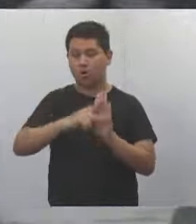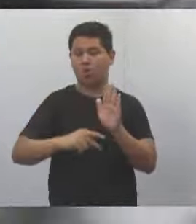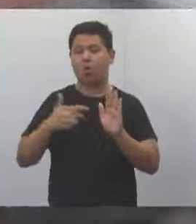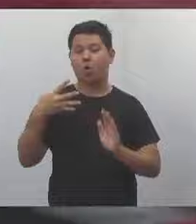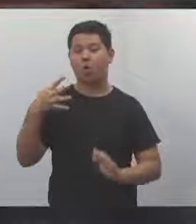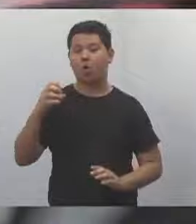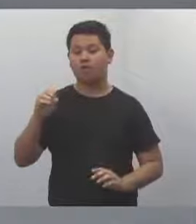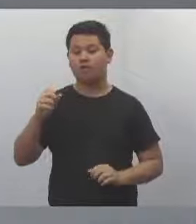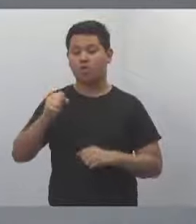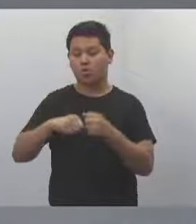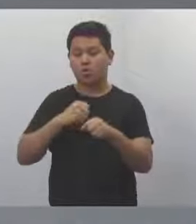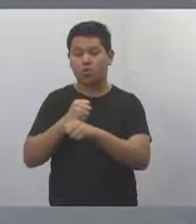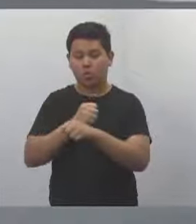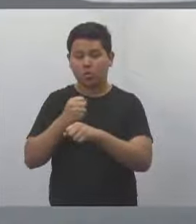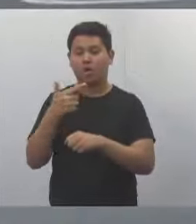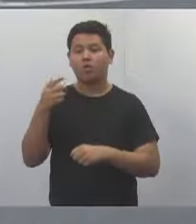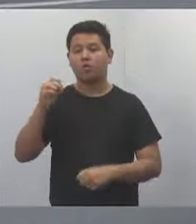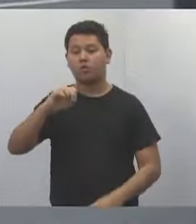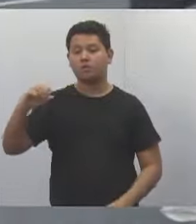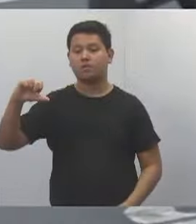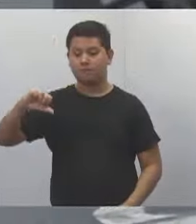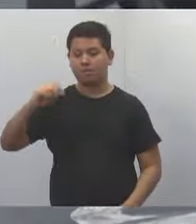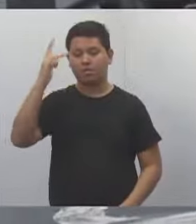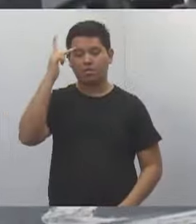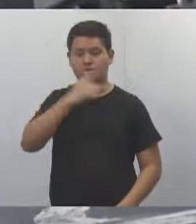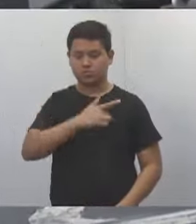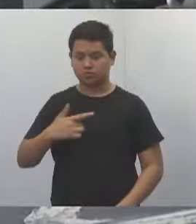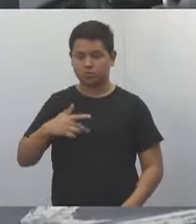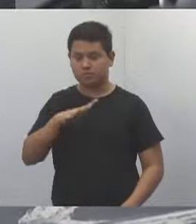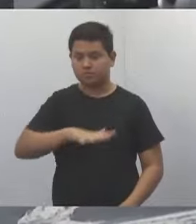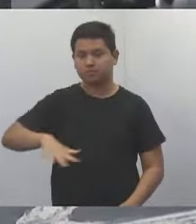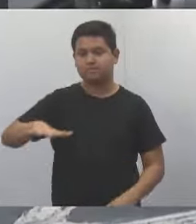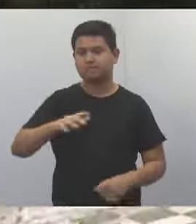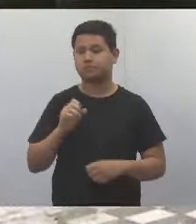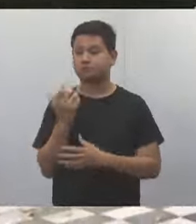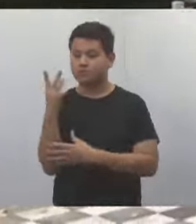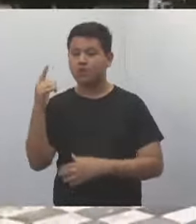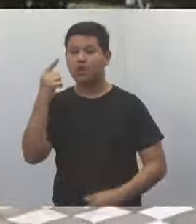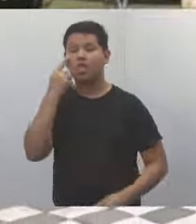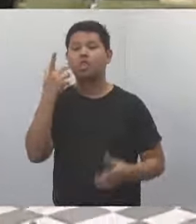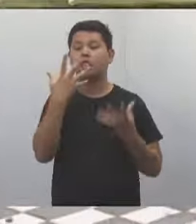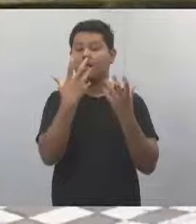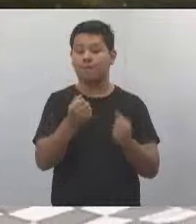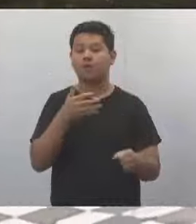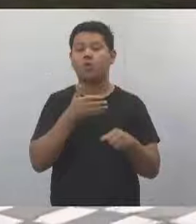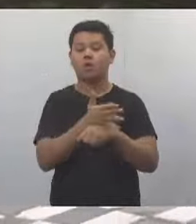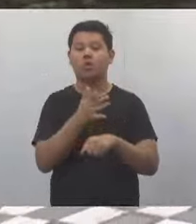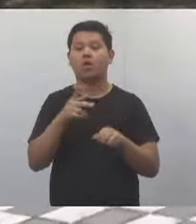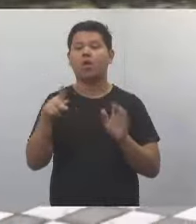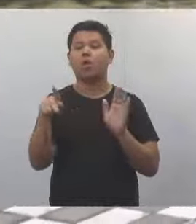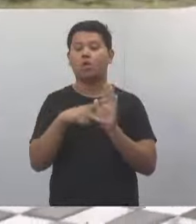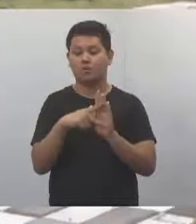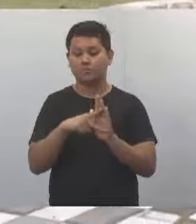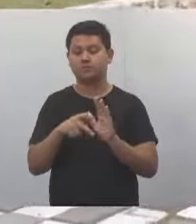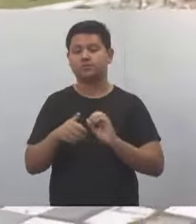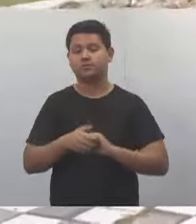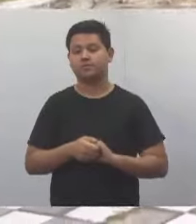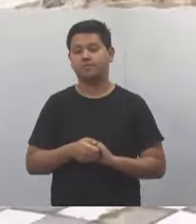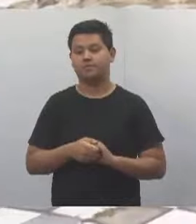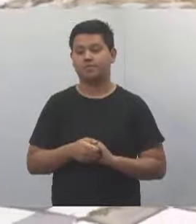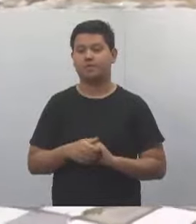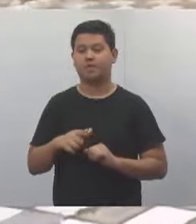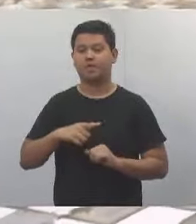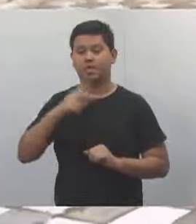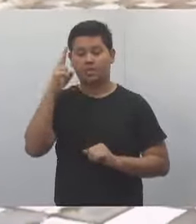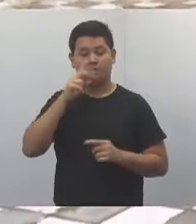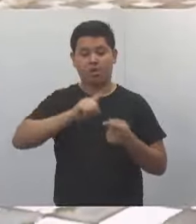de 2009 do Conselho Nacional de Meio Ambiente. Em caso de aprovação, o projeto deverá receber sanção ou